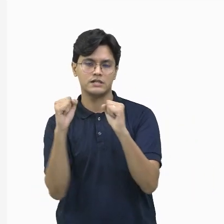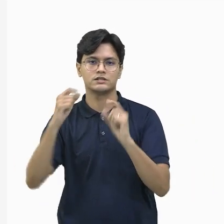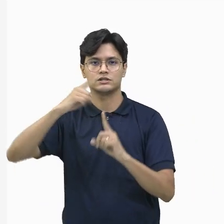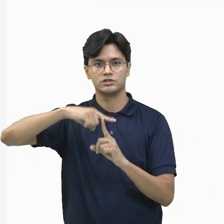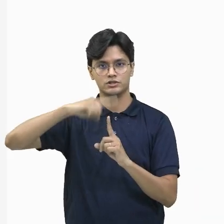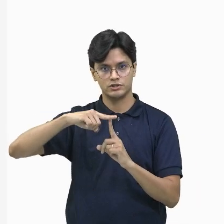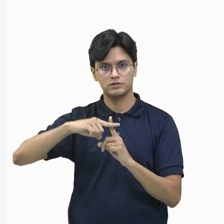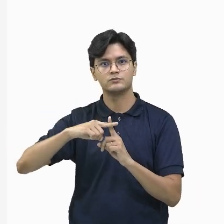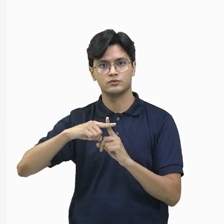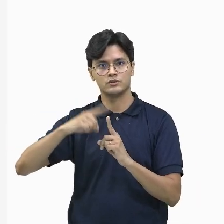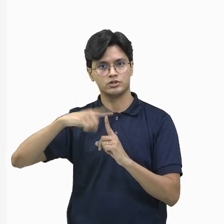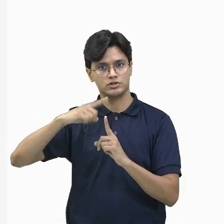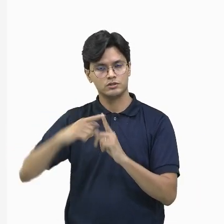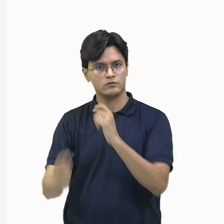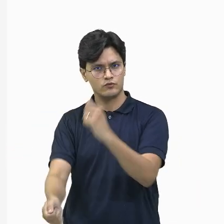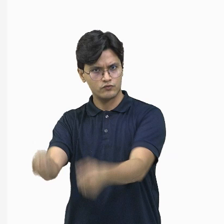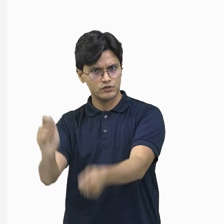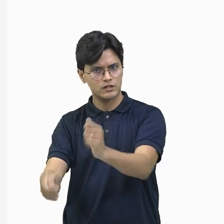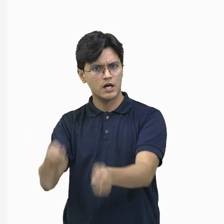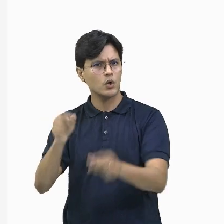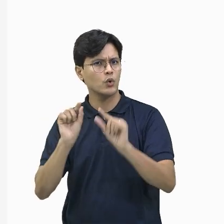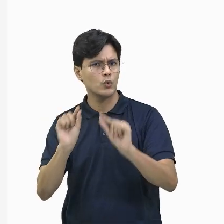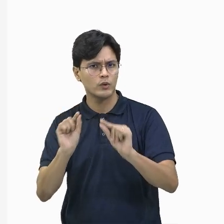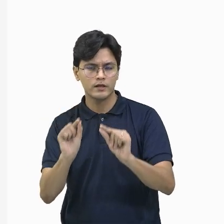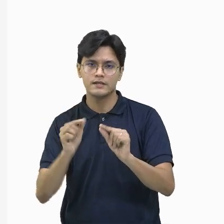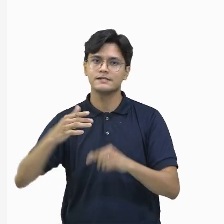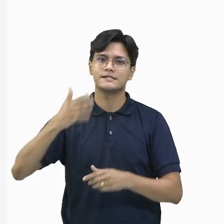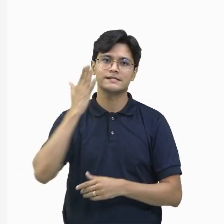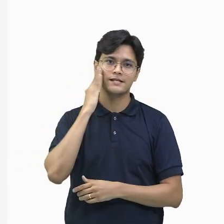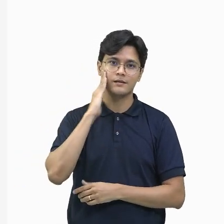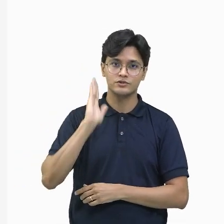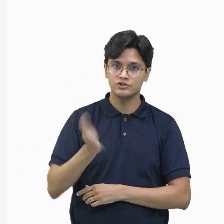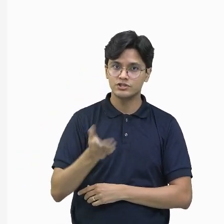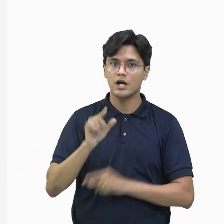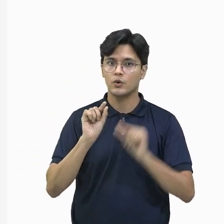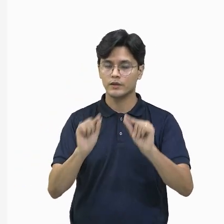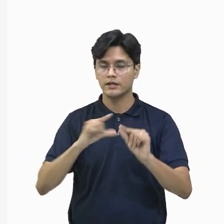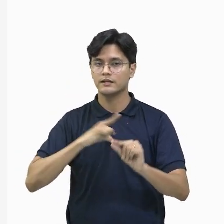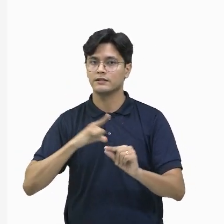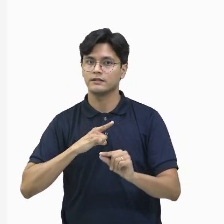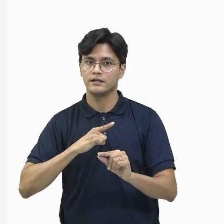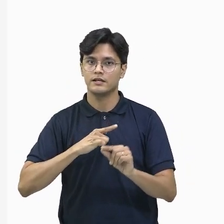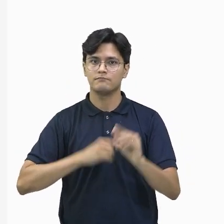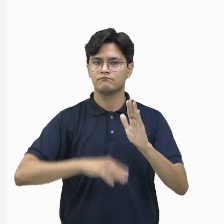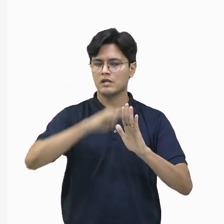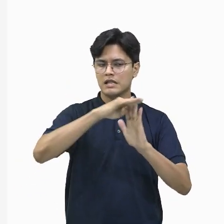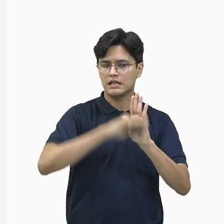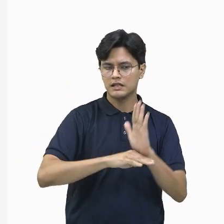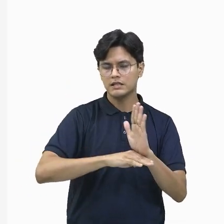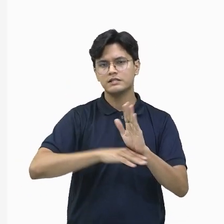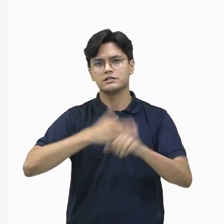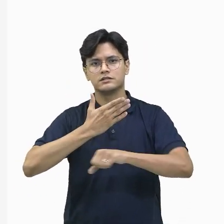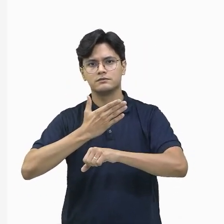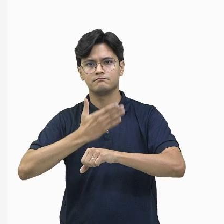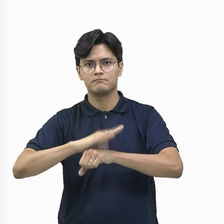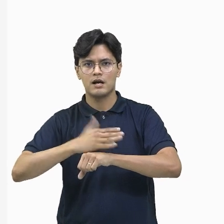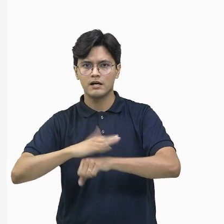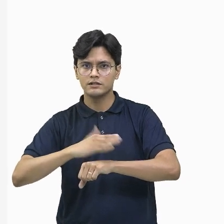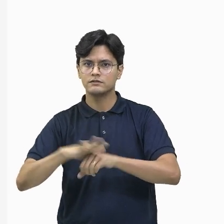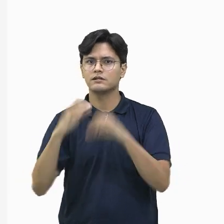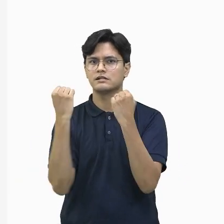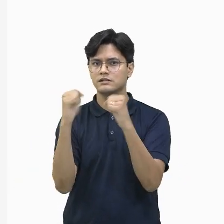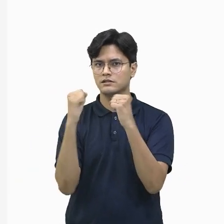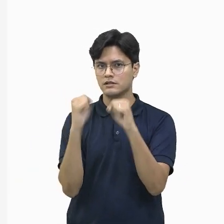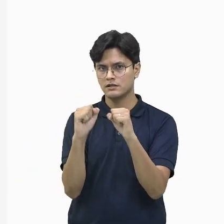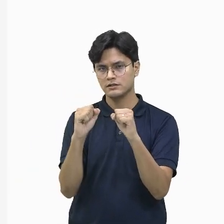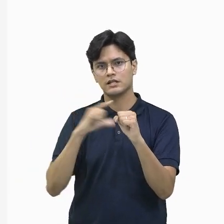tipo de ginástica, certo? Que vai ter exercícios que vão concentrar aí os movimentos na melhora da